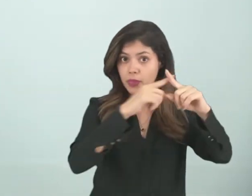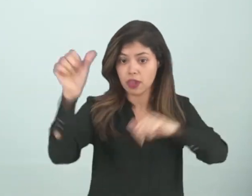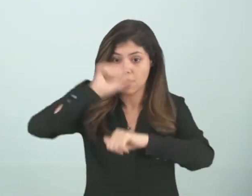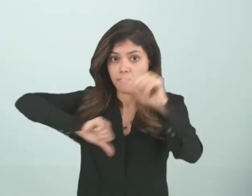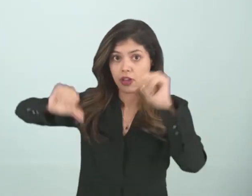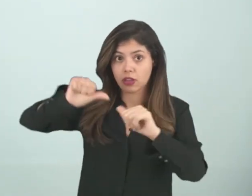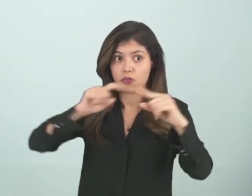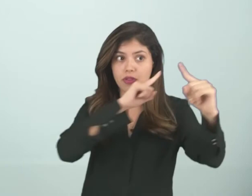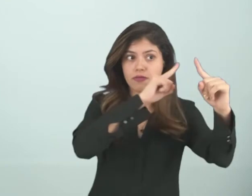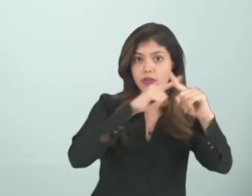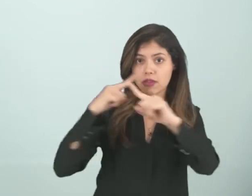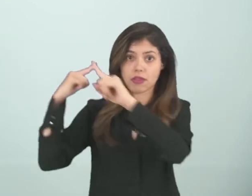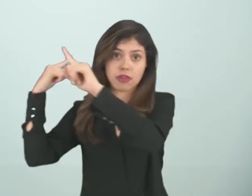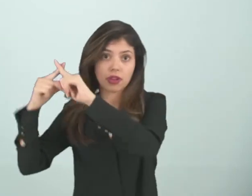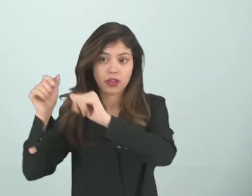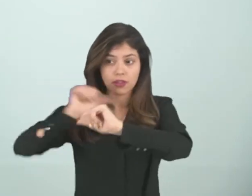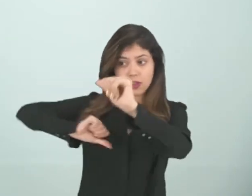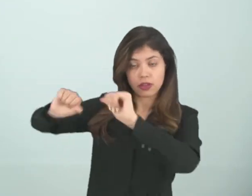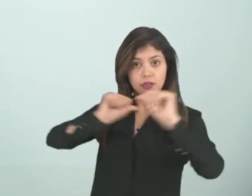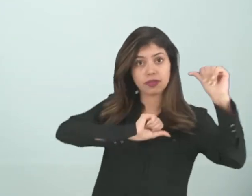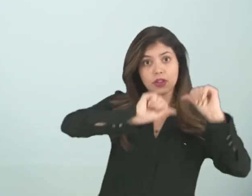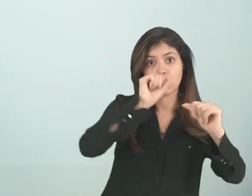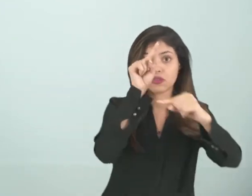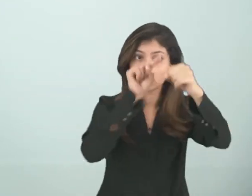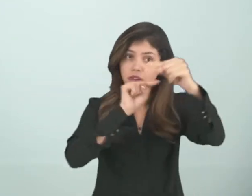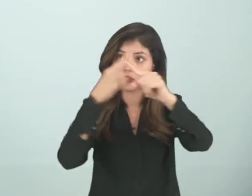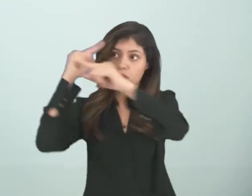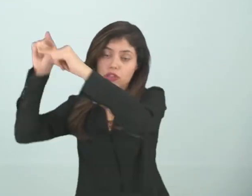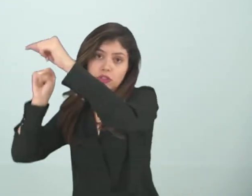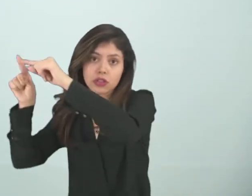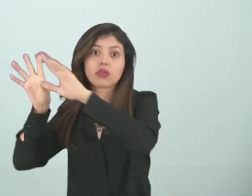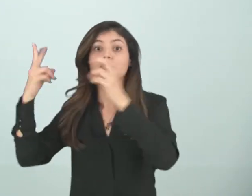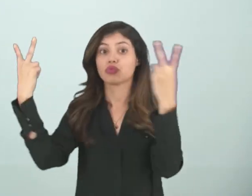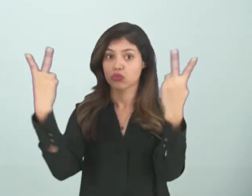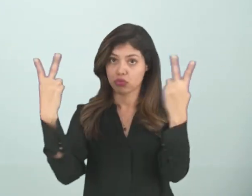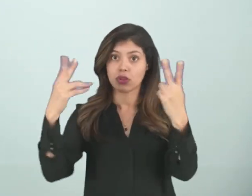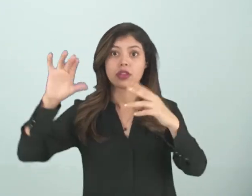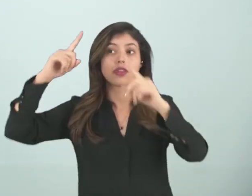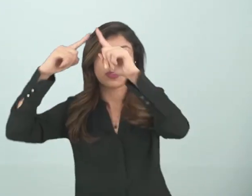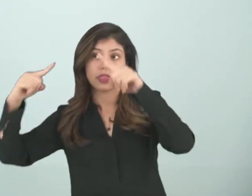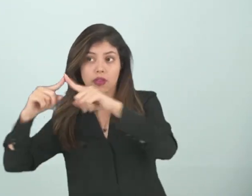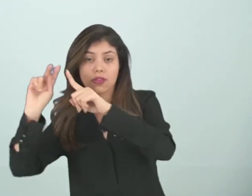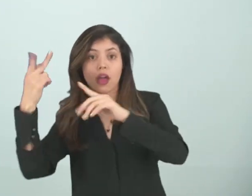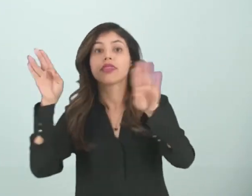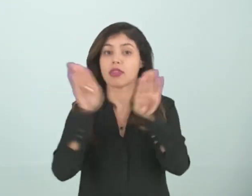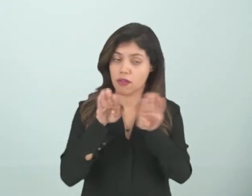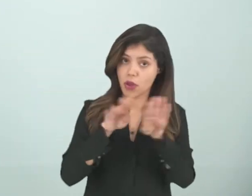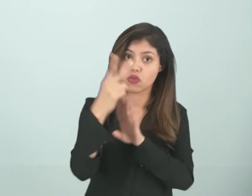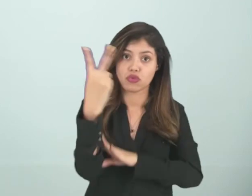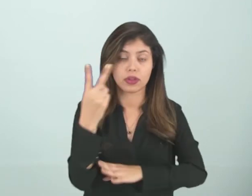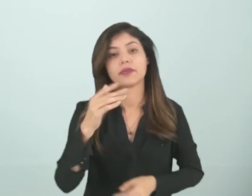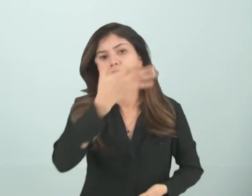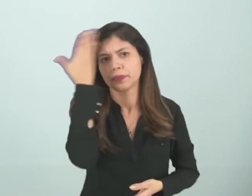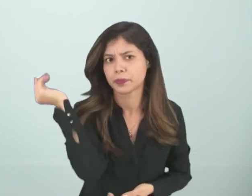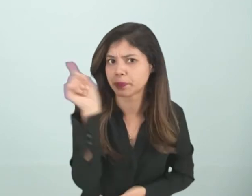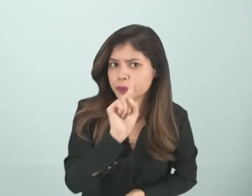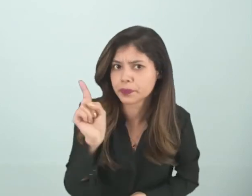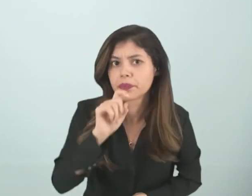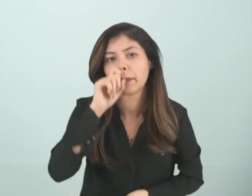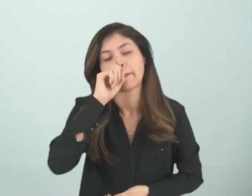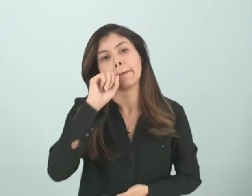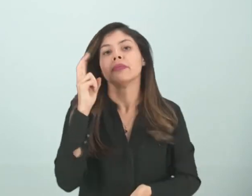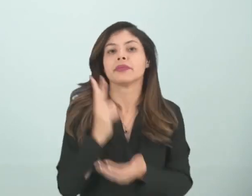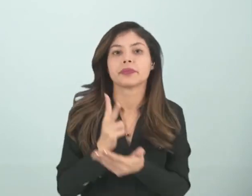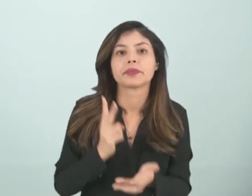equação, inverte o delta. Dividiu a equação, divide o delta e assim por diante. Tudo bem? Então não esqueça, sempre